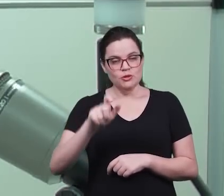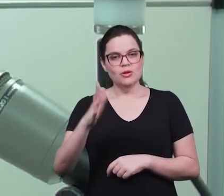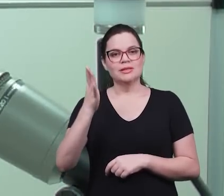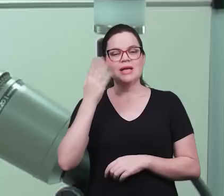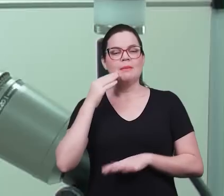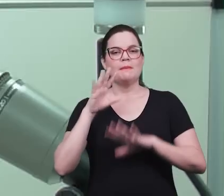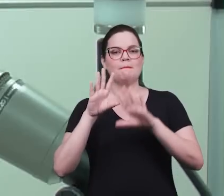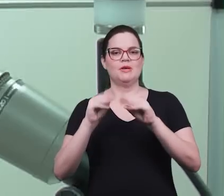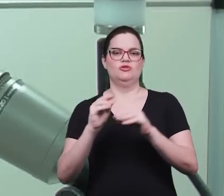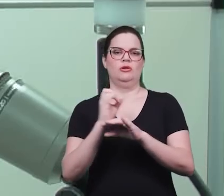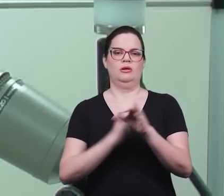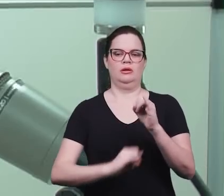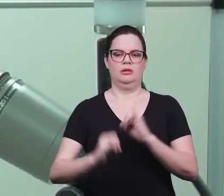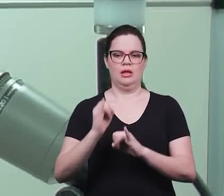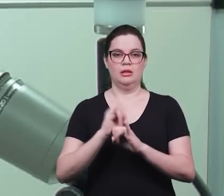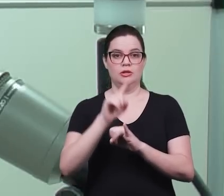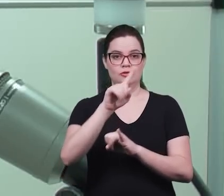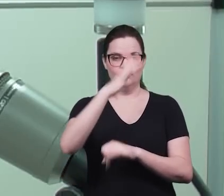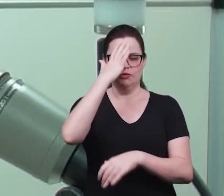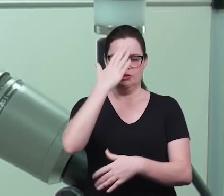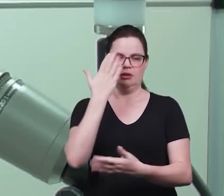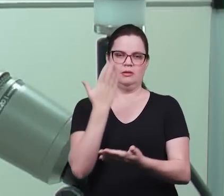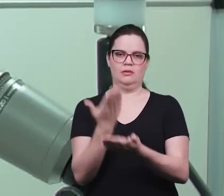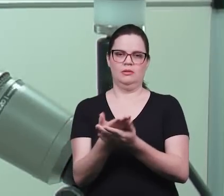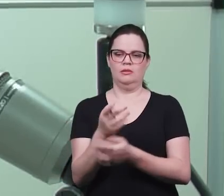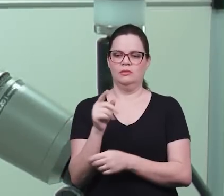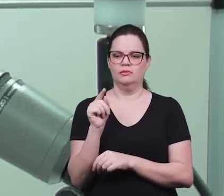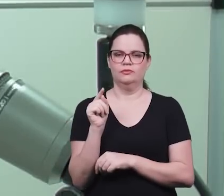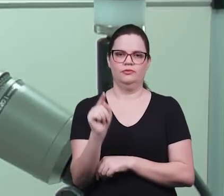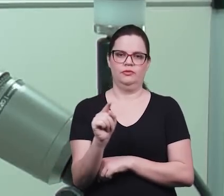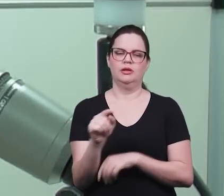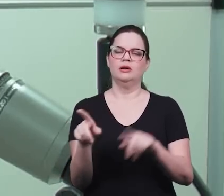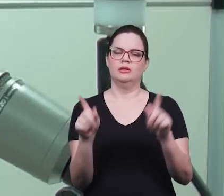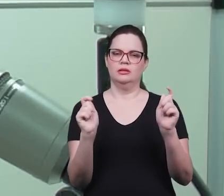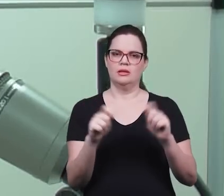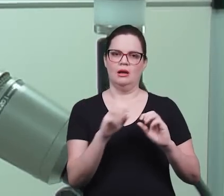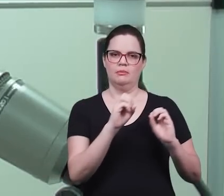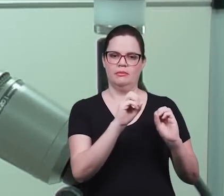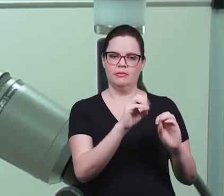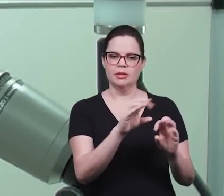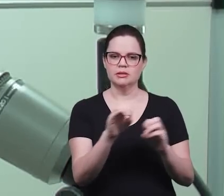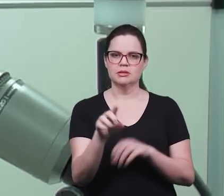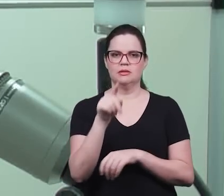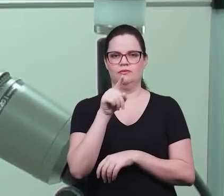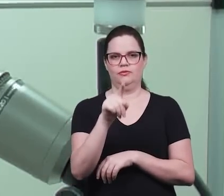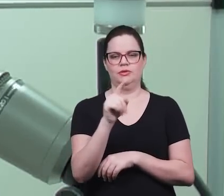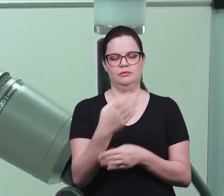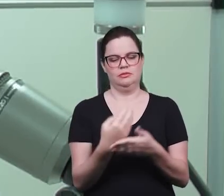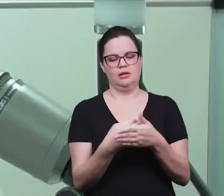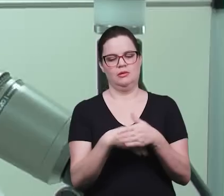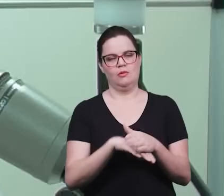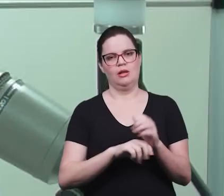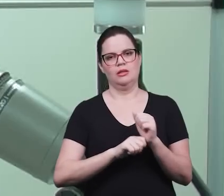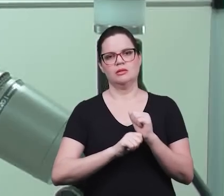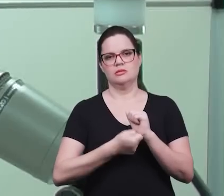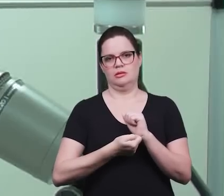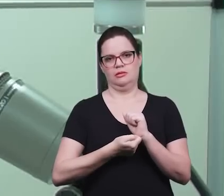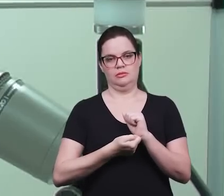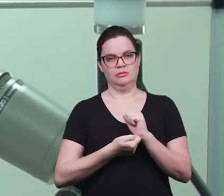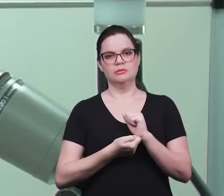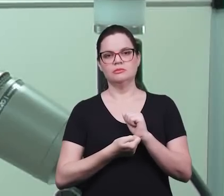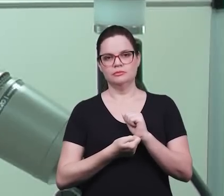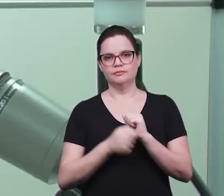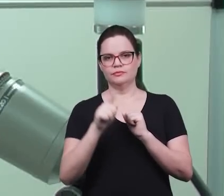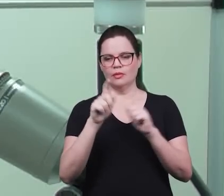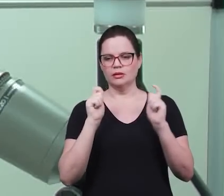eventualmente, que seja da sua mais absoluta confiança, que te ensine, que você faça e você guarda a senha para você, né, para que